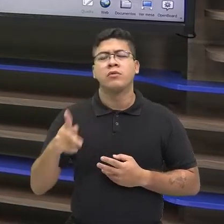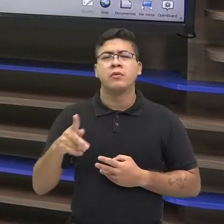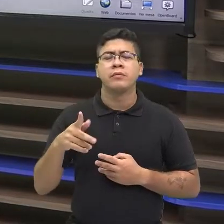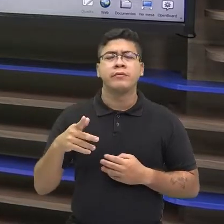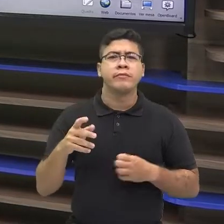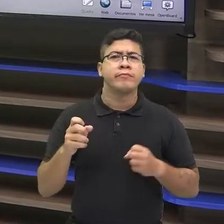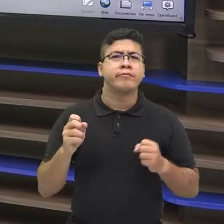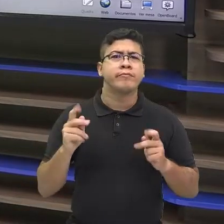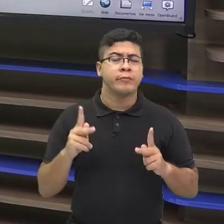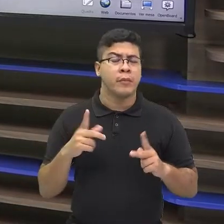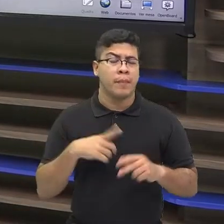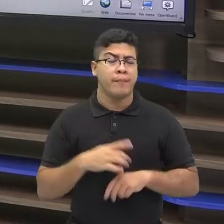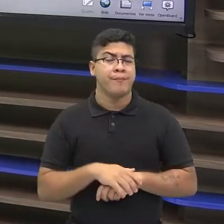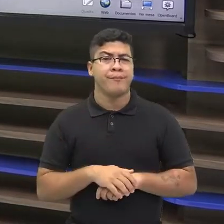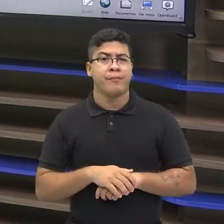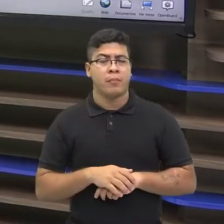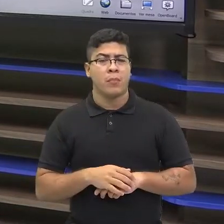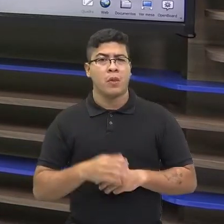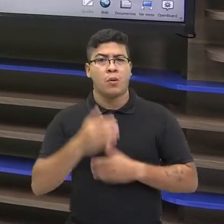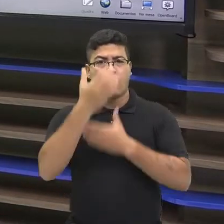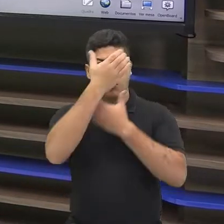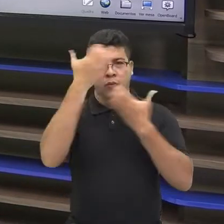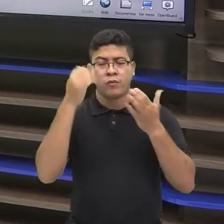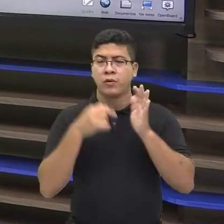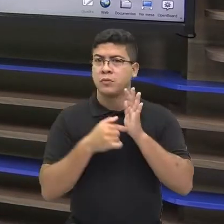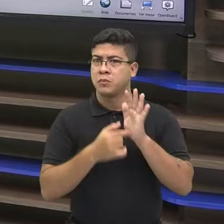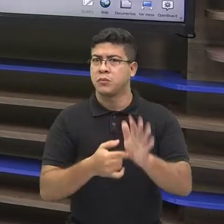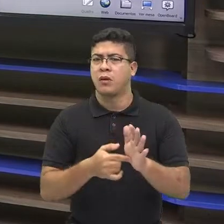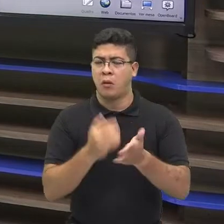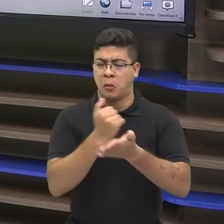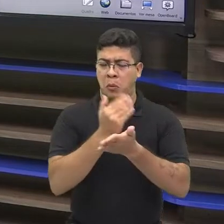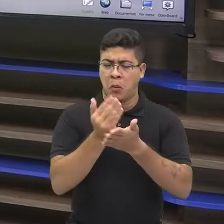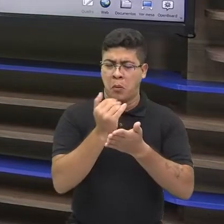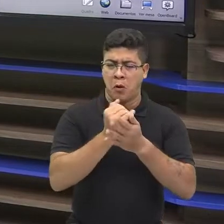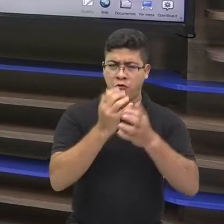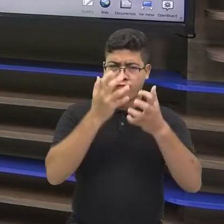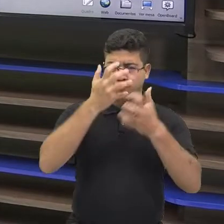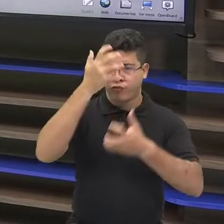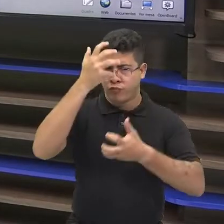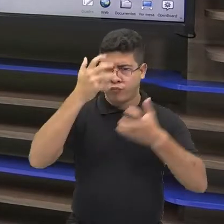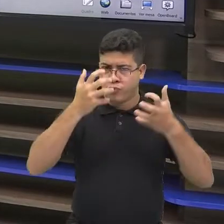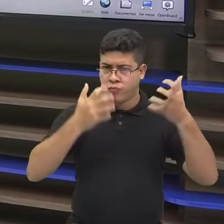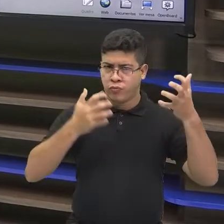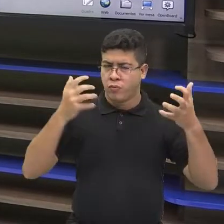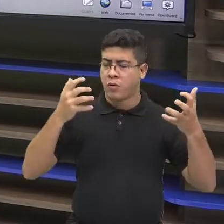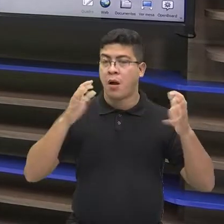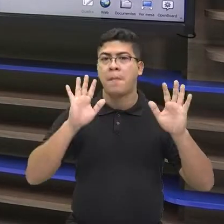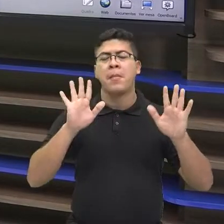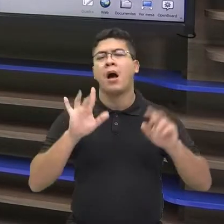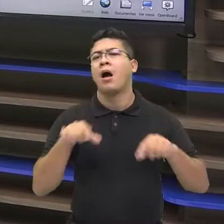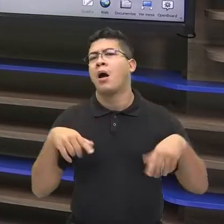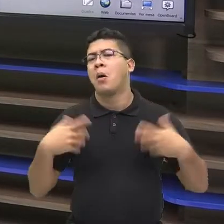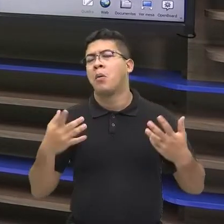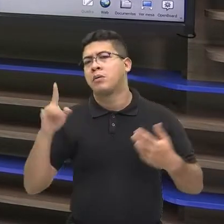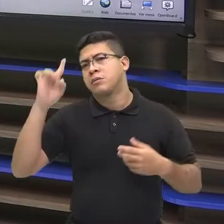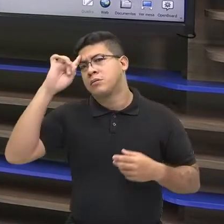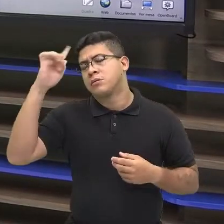ok, o cubismo ele vai mostrar as imagens fragmentadas, né? Então qual é a ideia